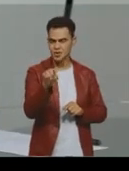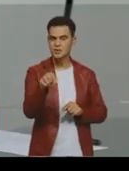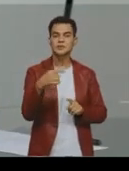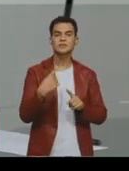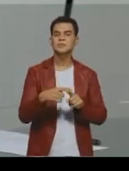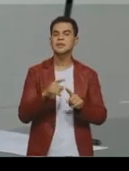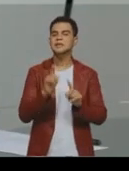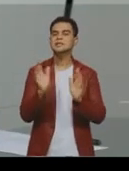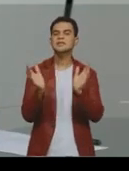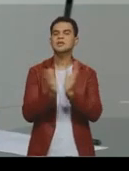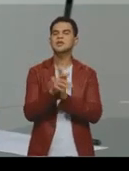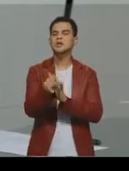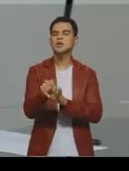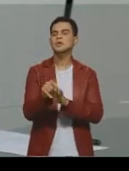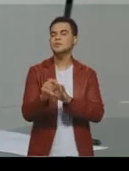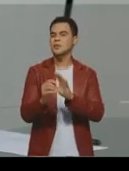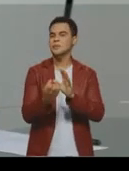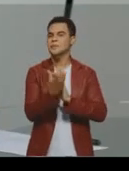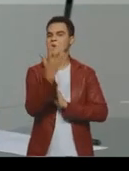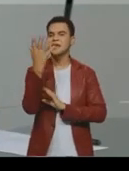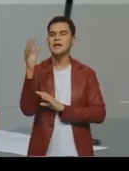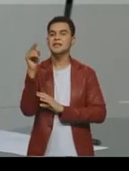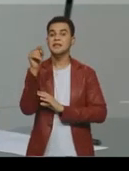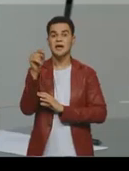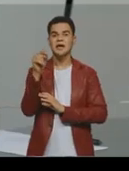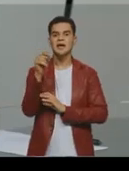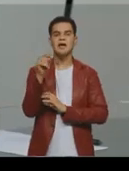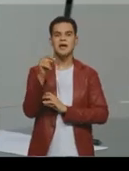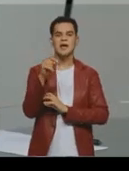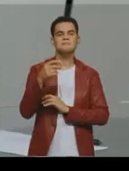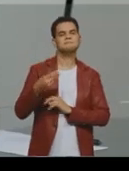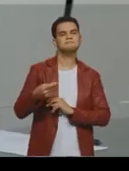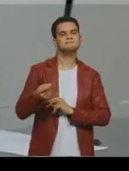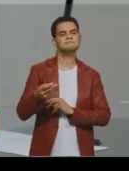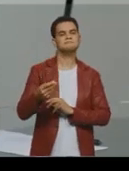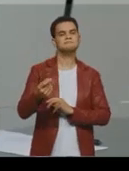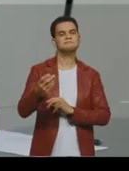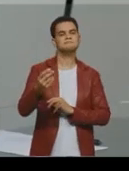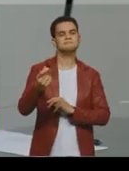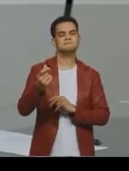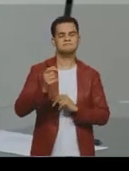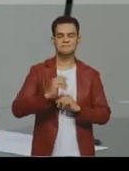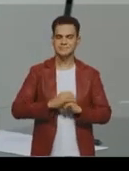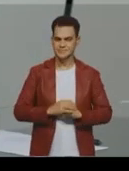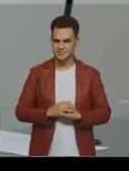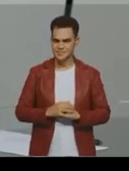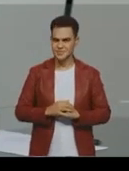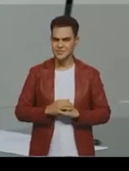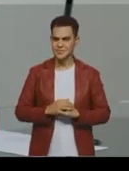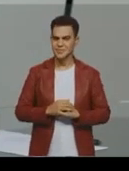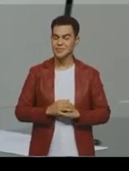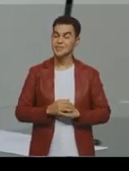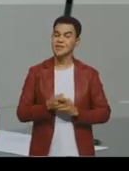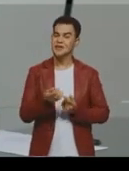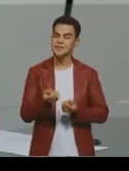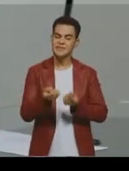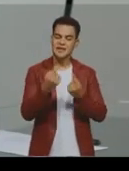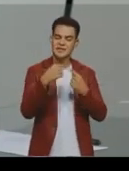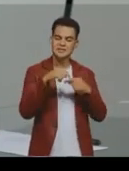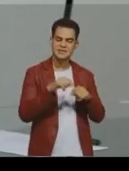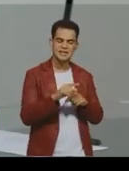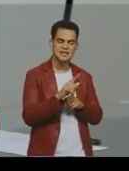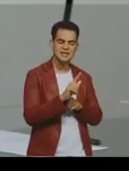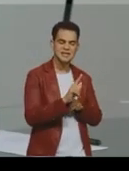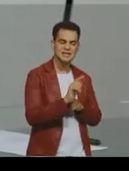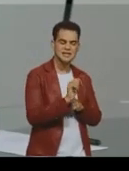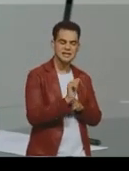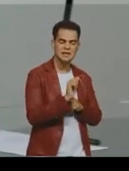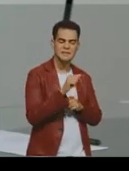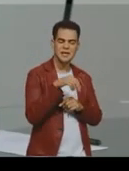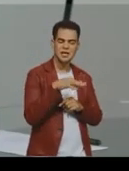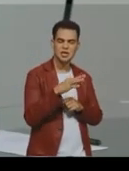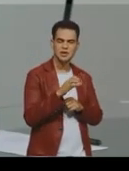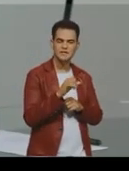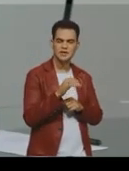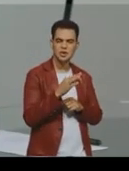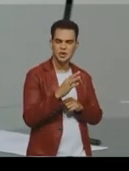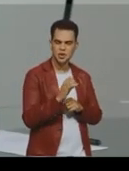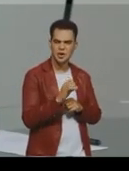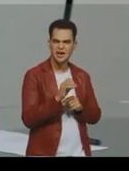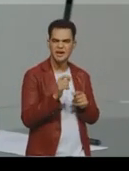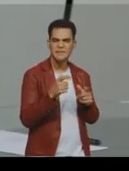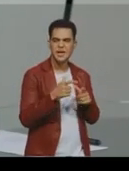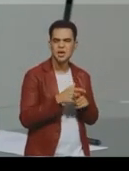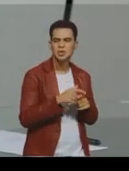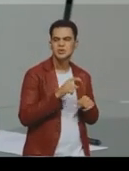fase esporófito ela vai ser dominante, e a fase gametófito ela vai ser reduzida. Então, é essa a diferença.